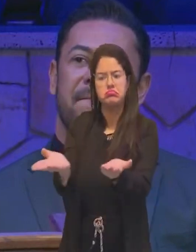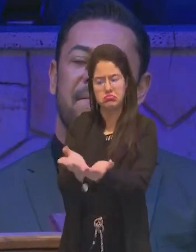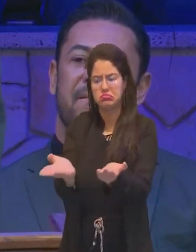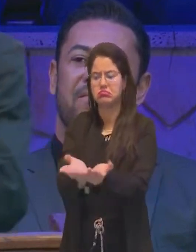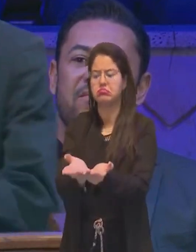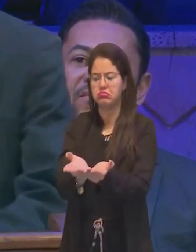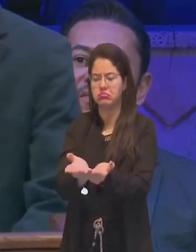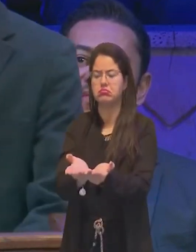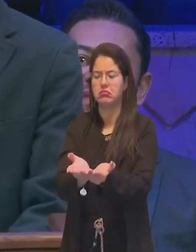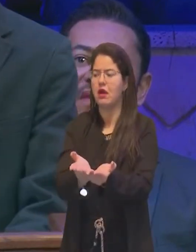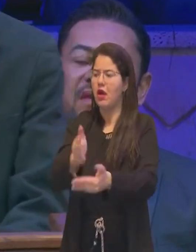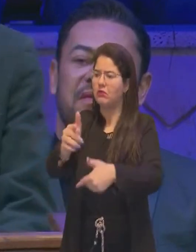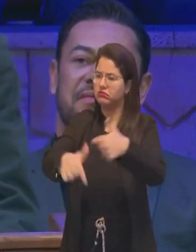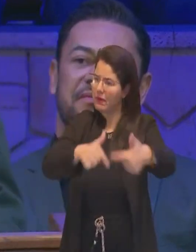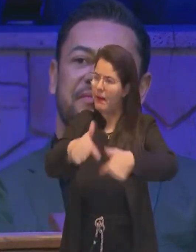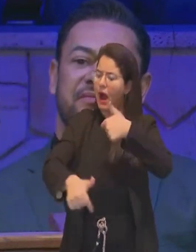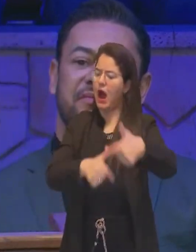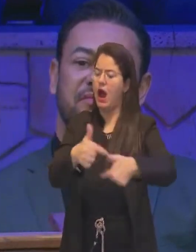era muito trabalhadora.